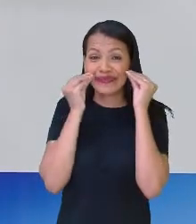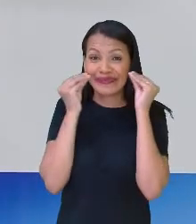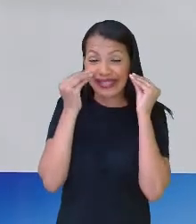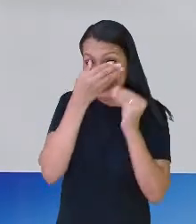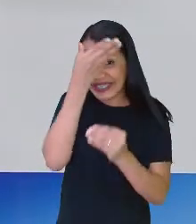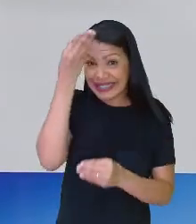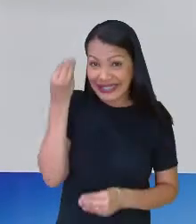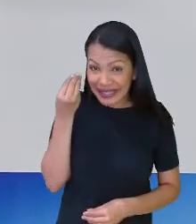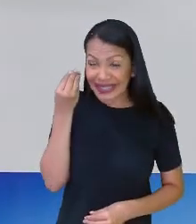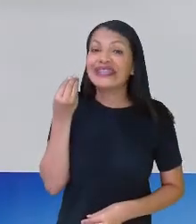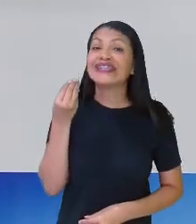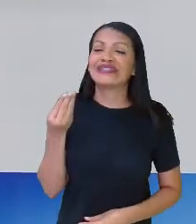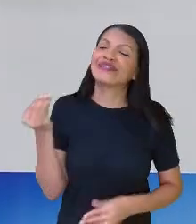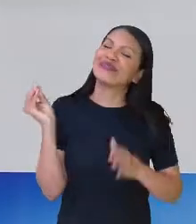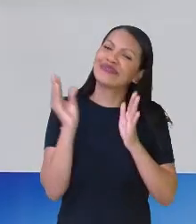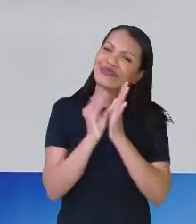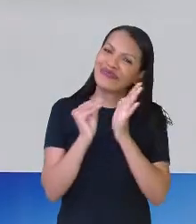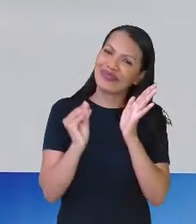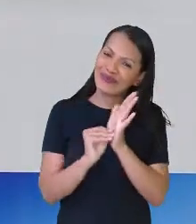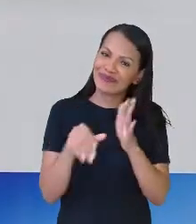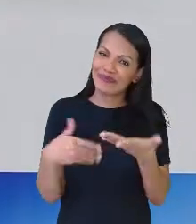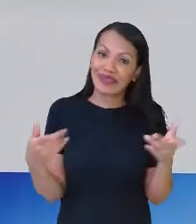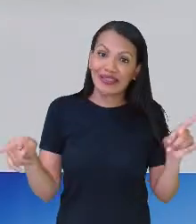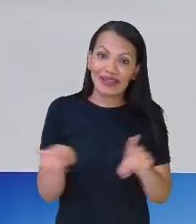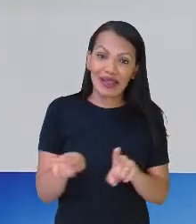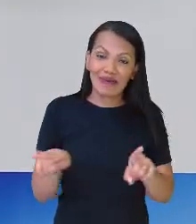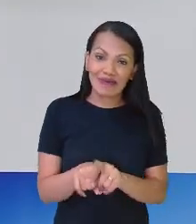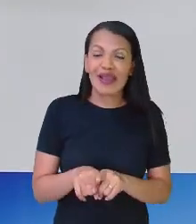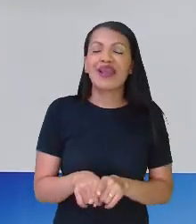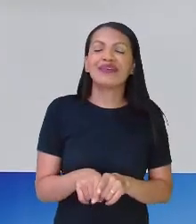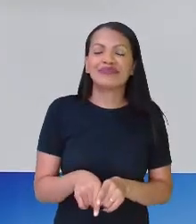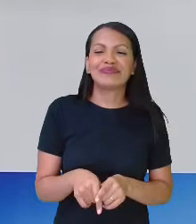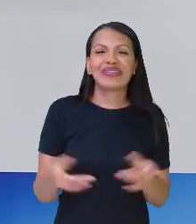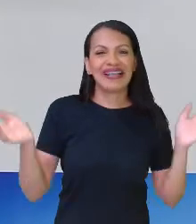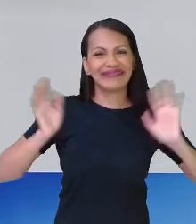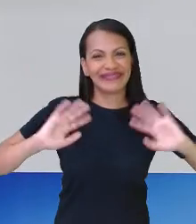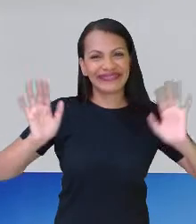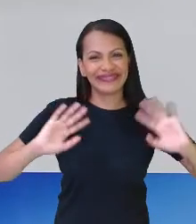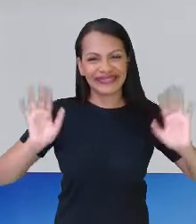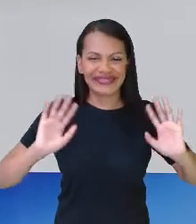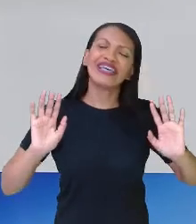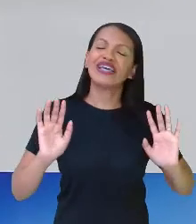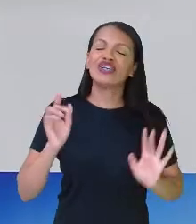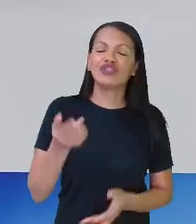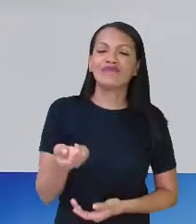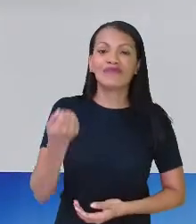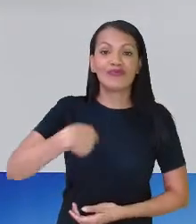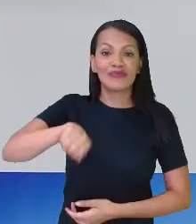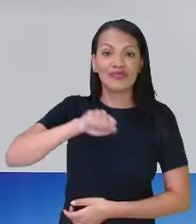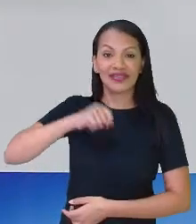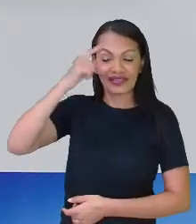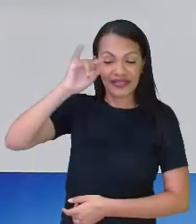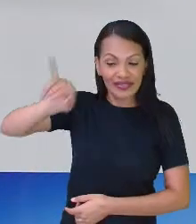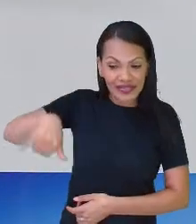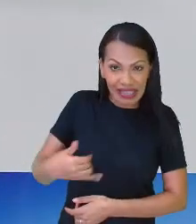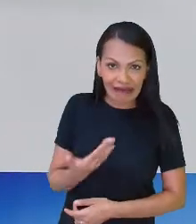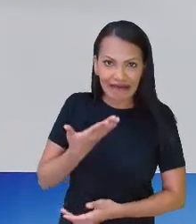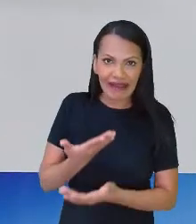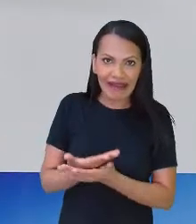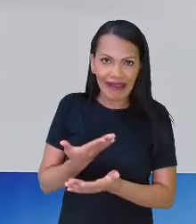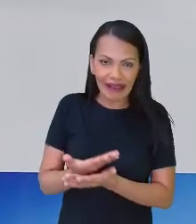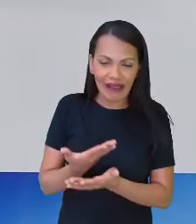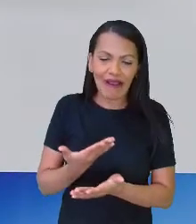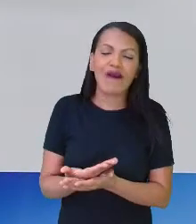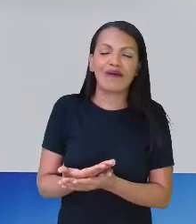os conteúdos, né? Então, aqui também está a Jéssica, que é a nossa intérprete de Libras, deixando a nossa aula um pouco mais acessível